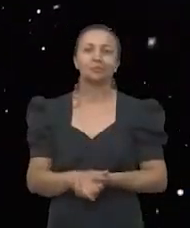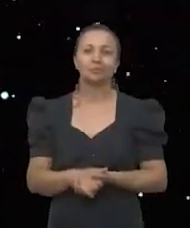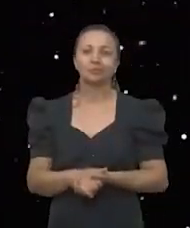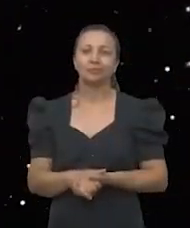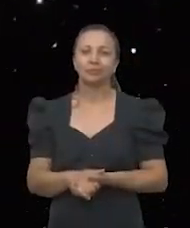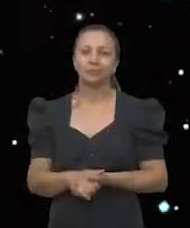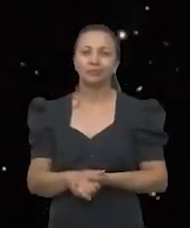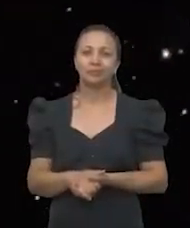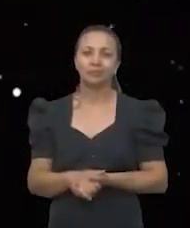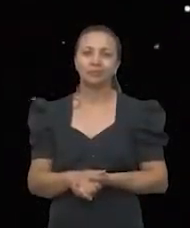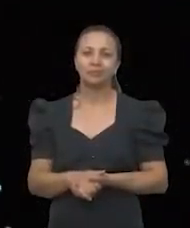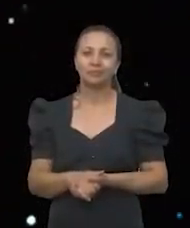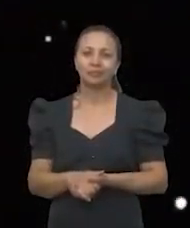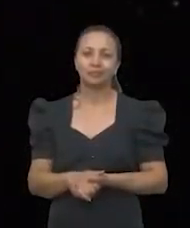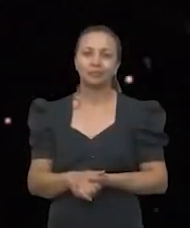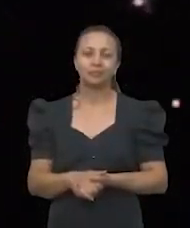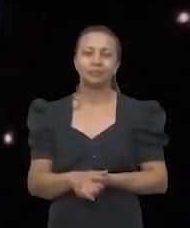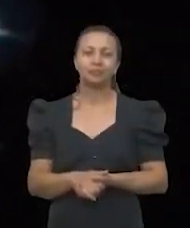área.